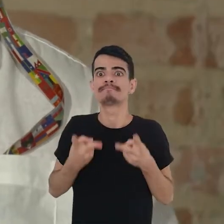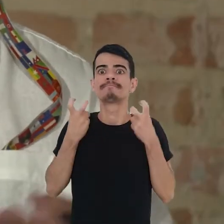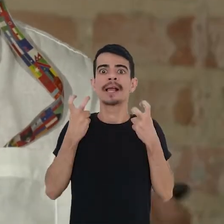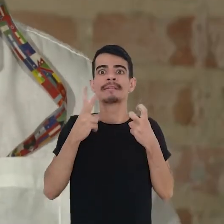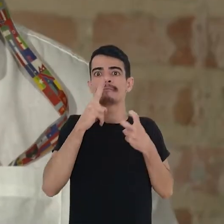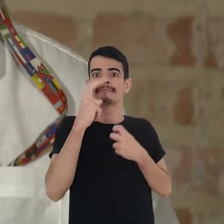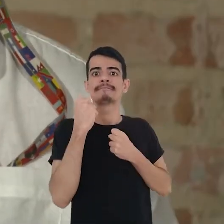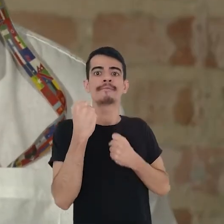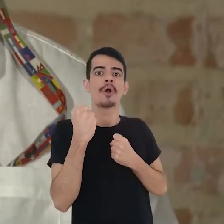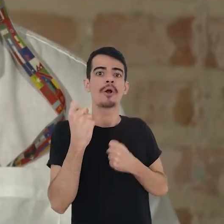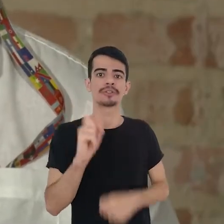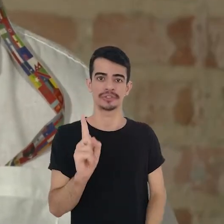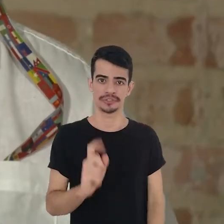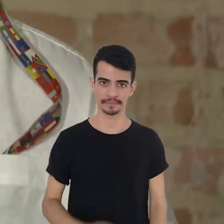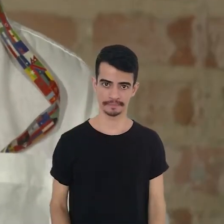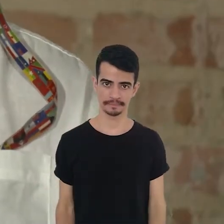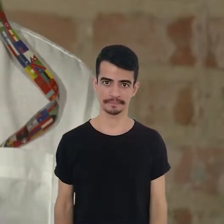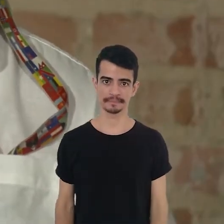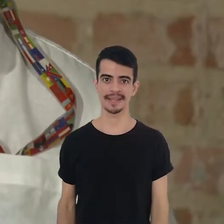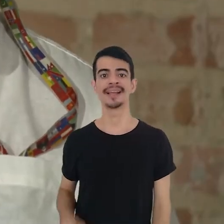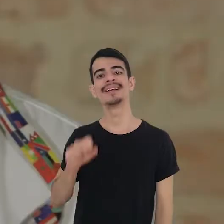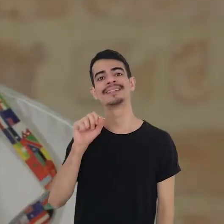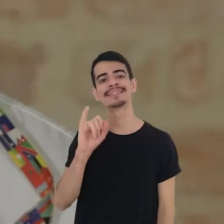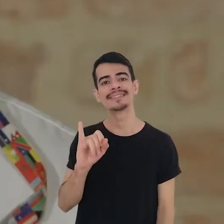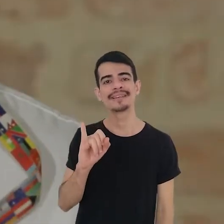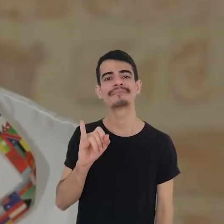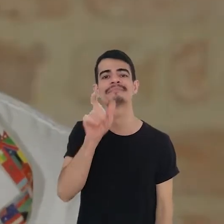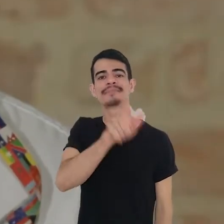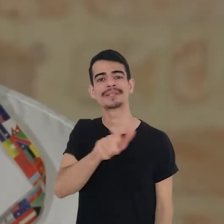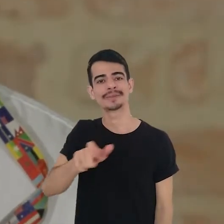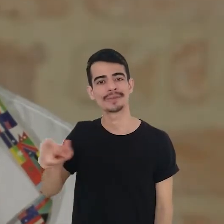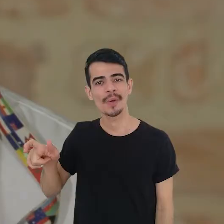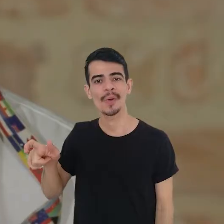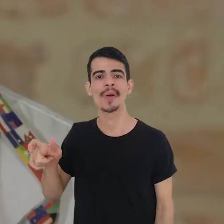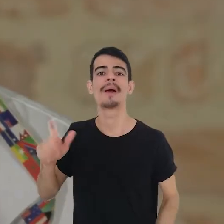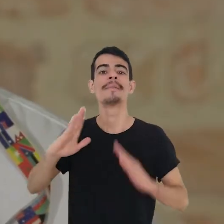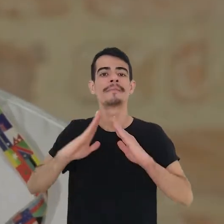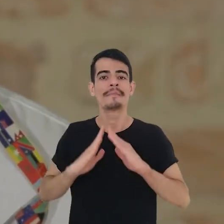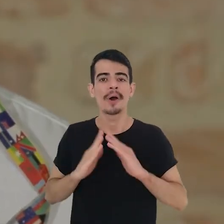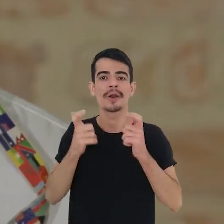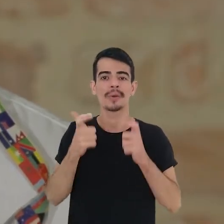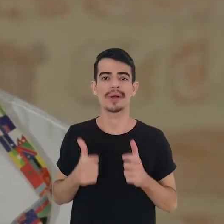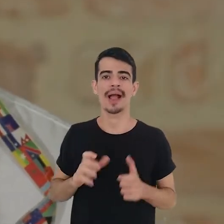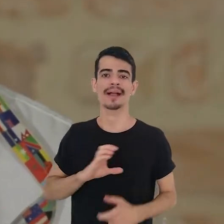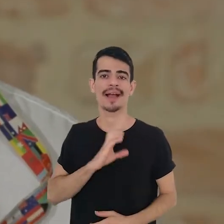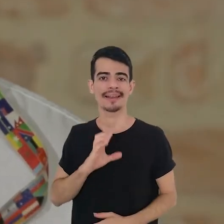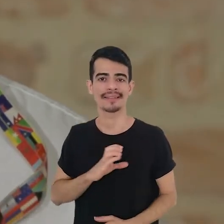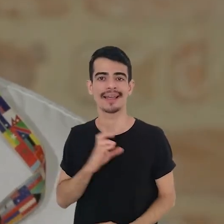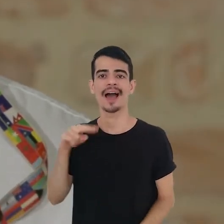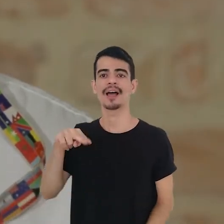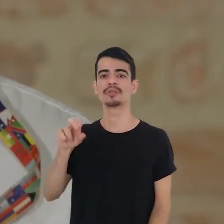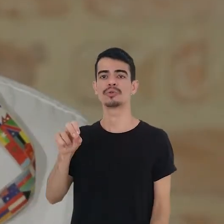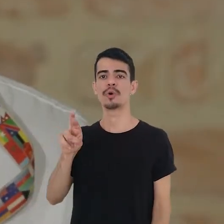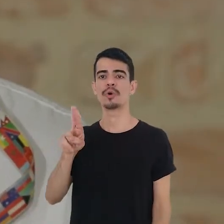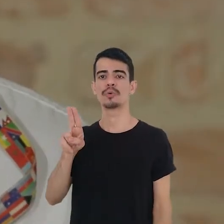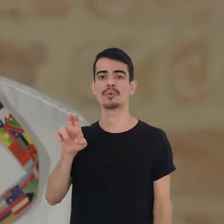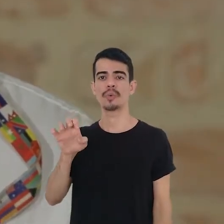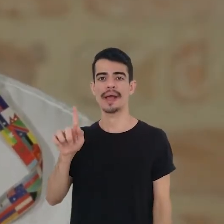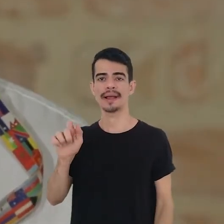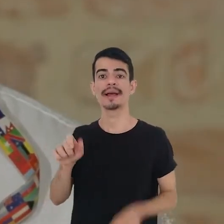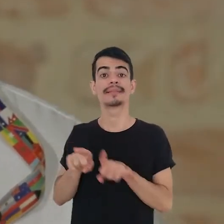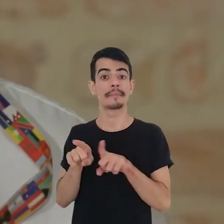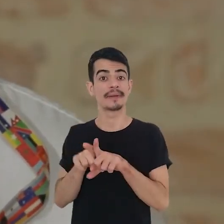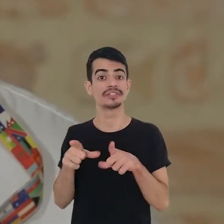ou no ambiente temperado. Uma pessoa que mora na Noruega, no Canadá ou no Japão, durante o